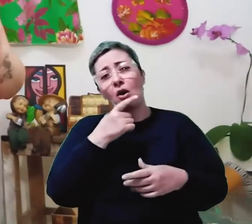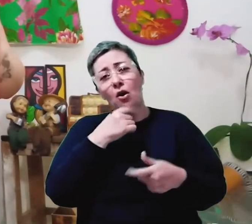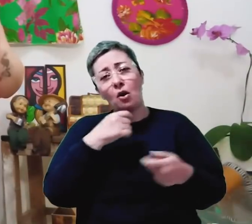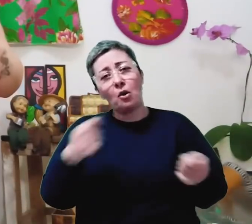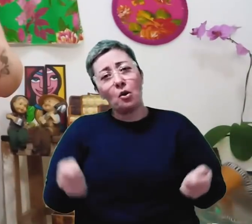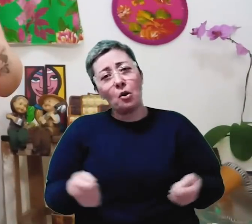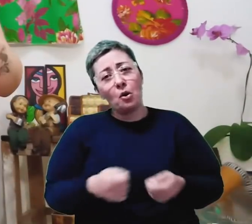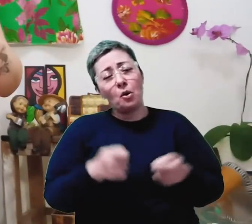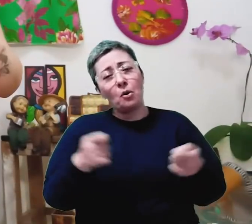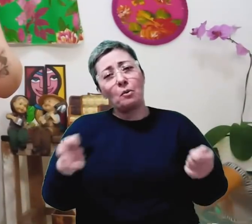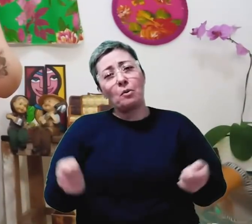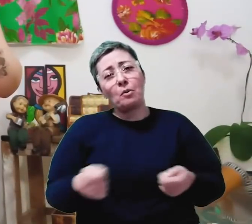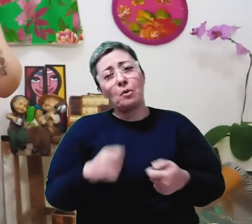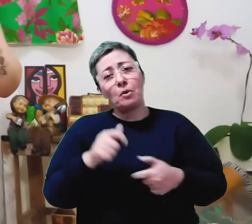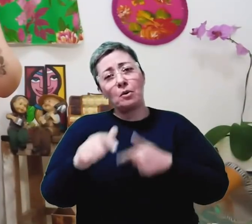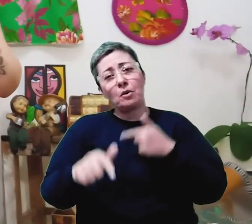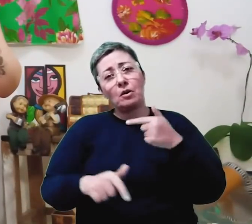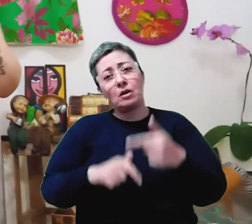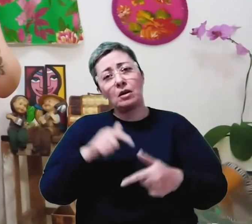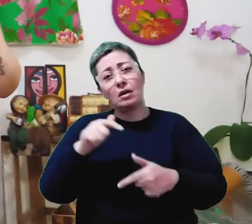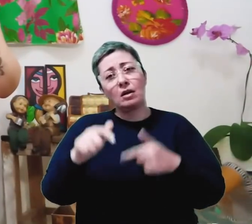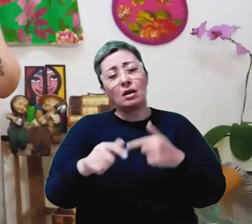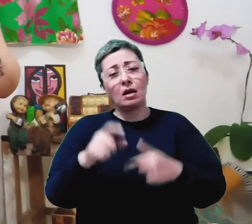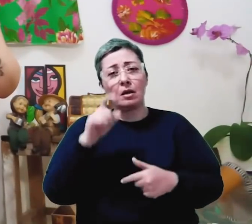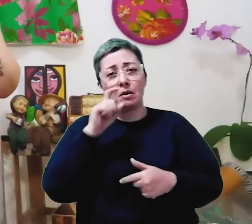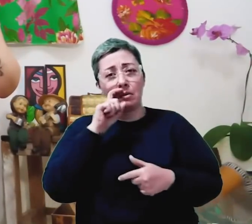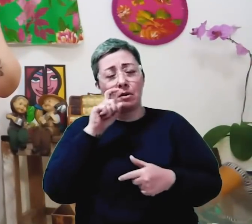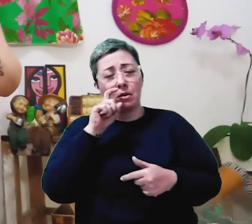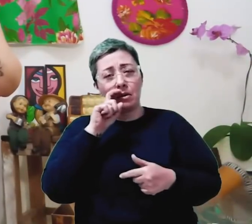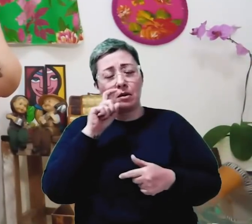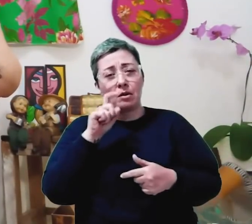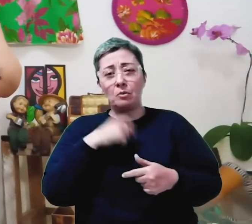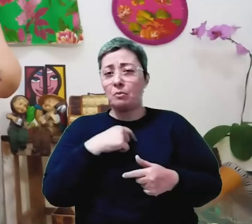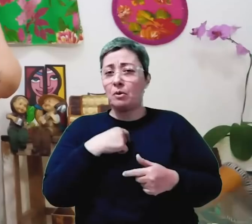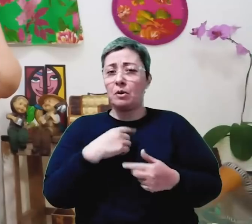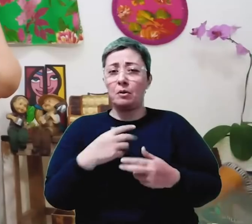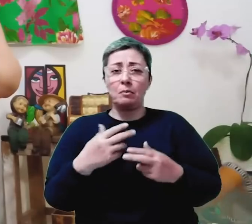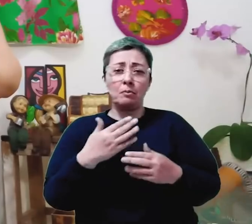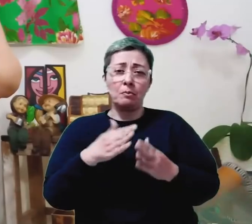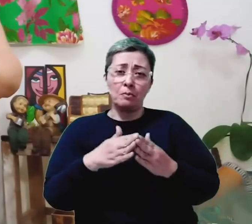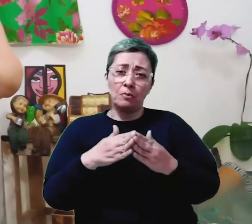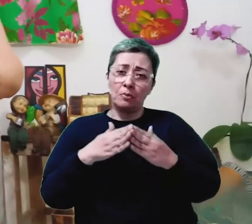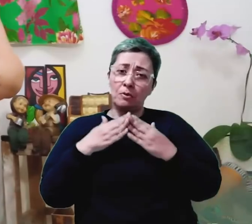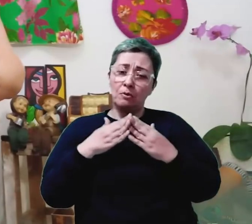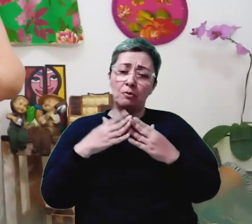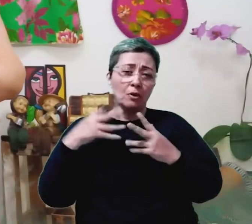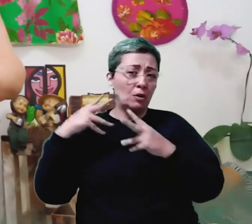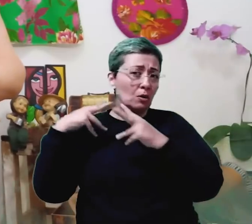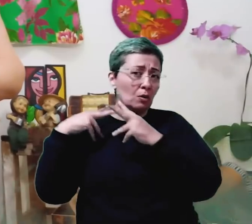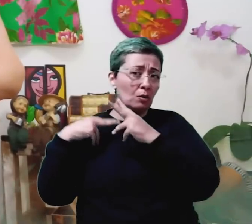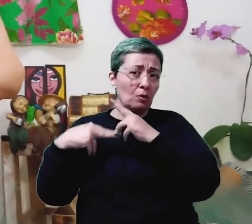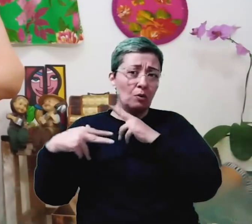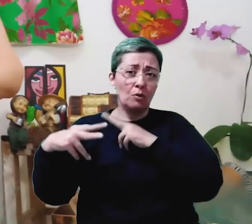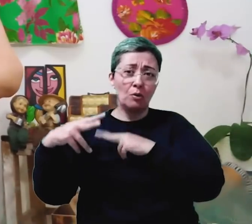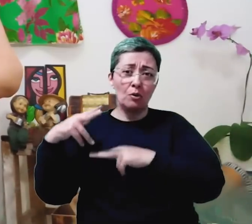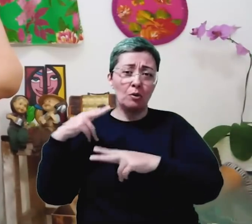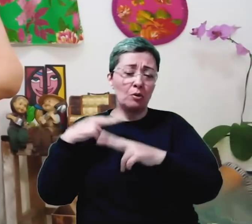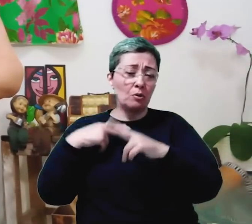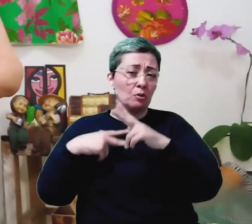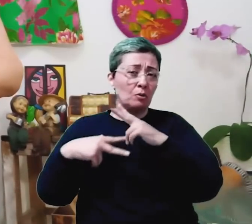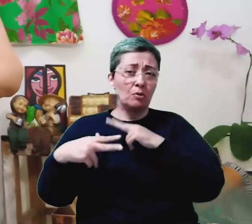Jardineiro do meu pai, não me corte os